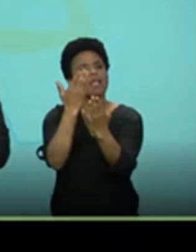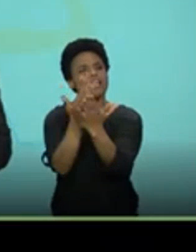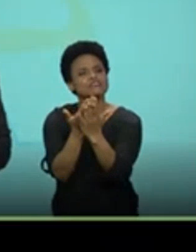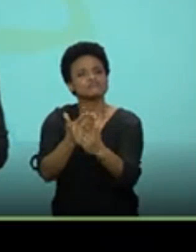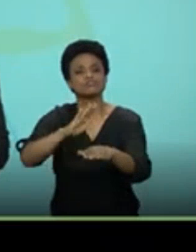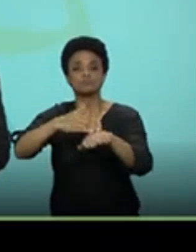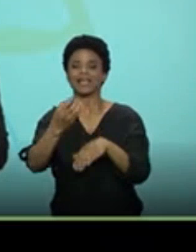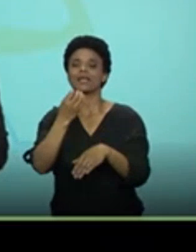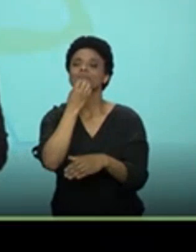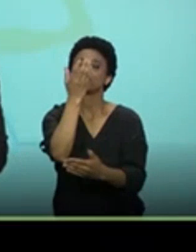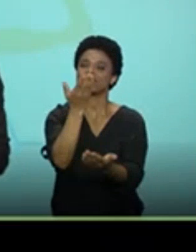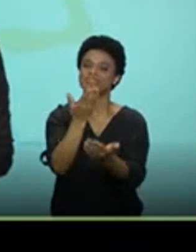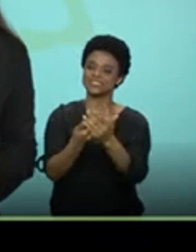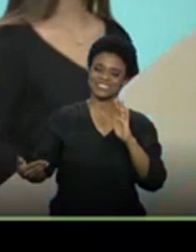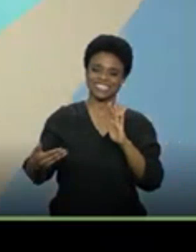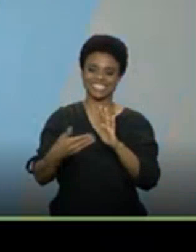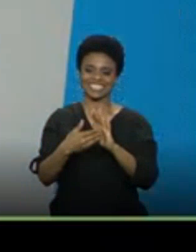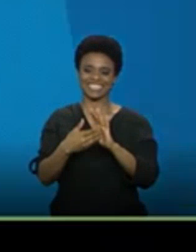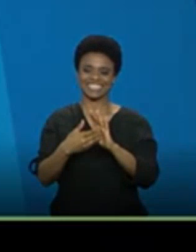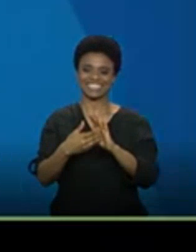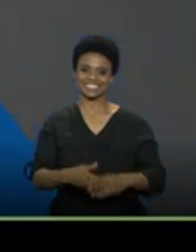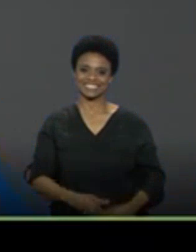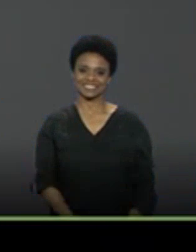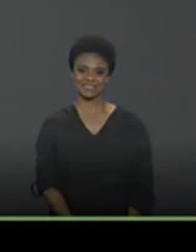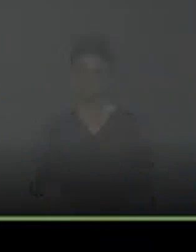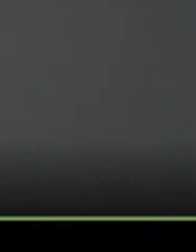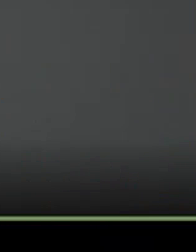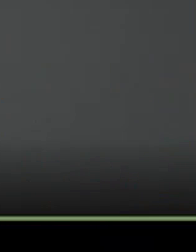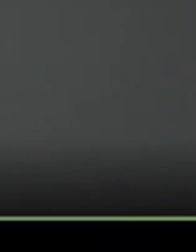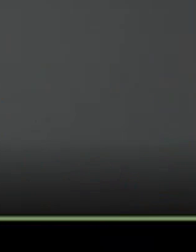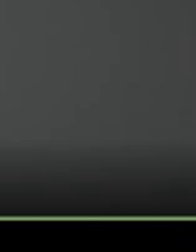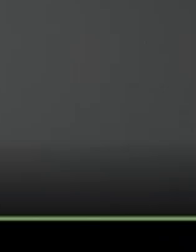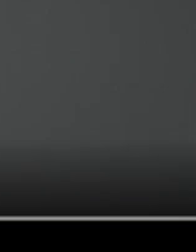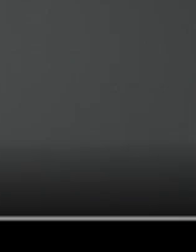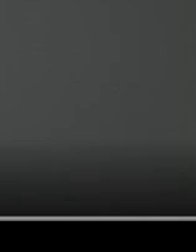no assunto. Bons estudos e até mais!